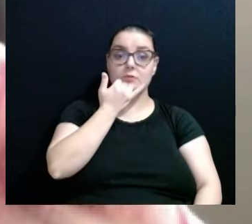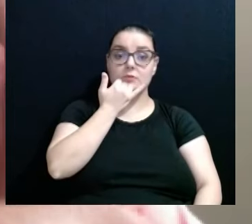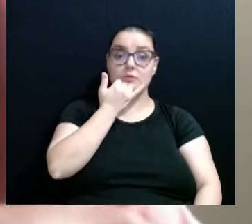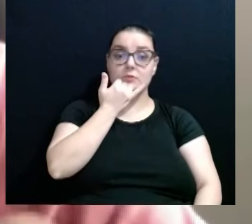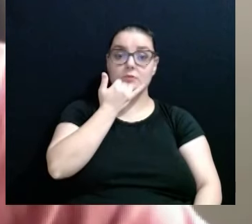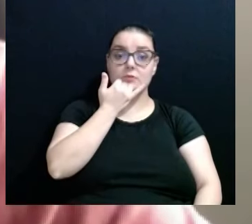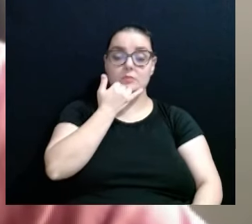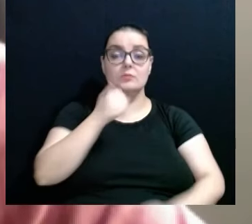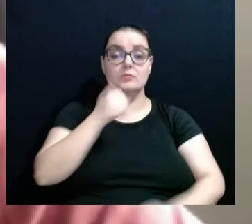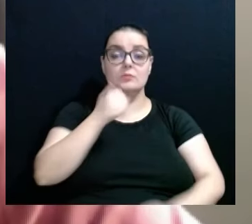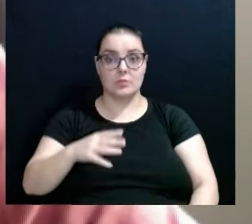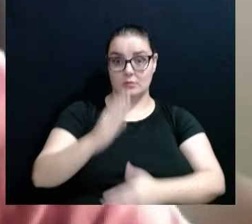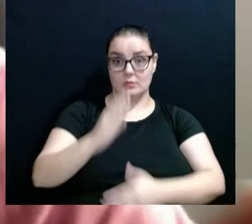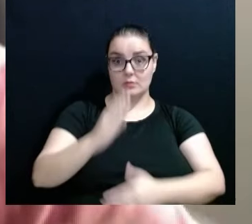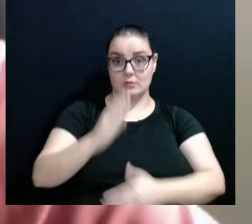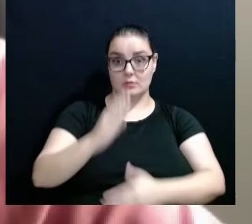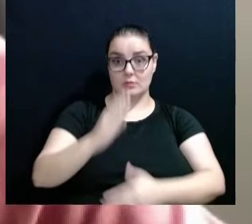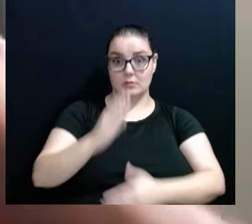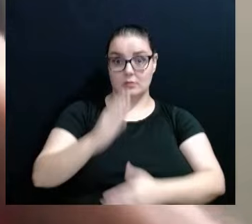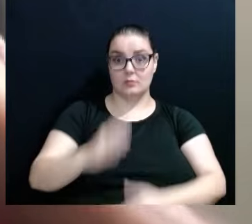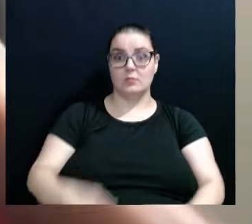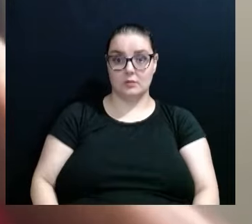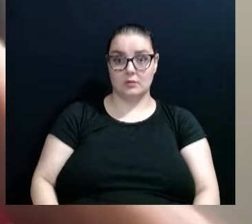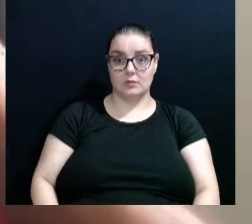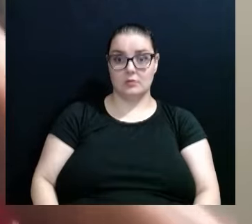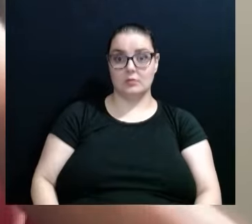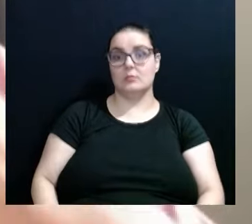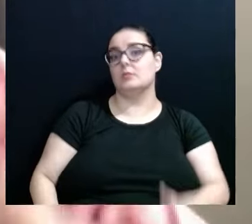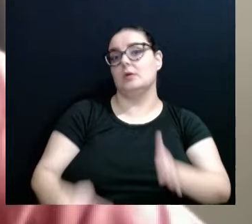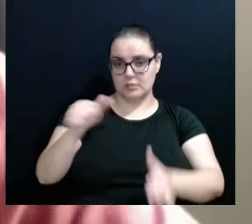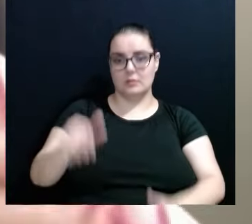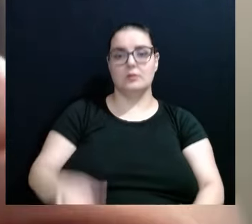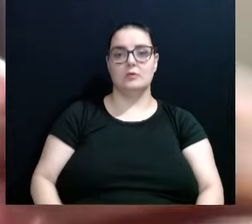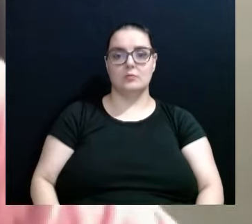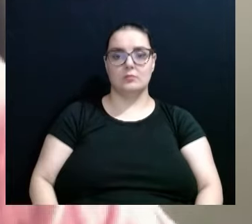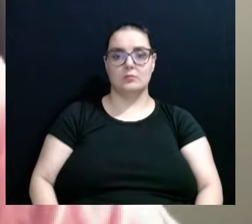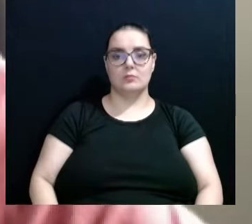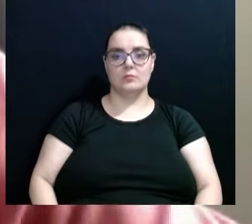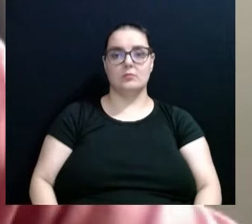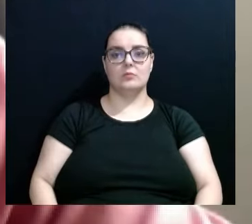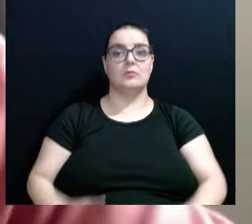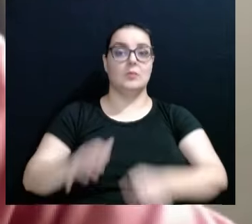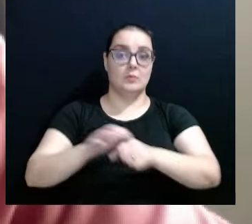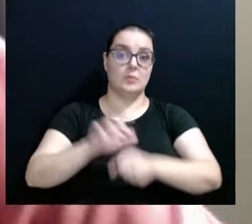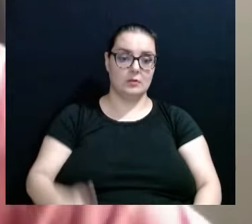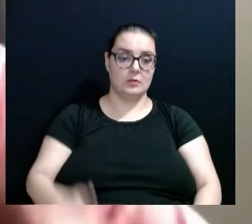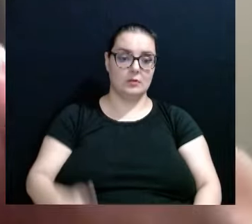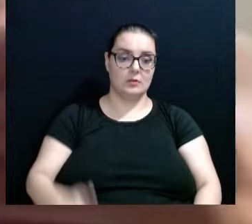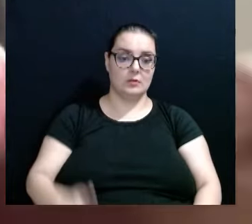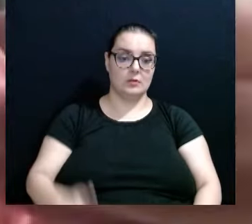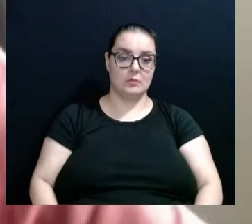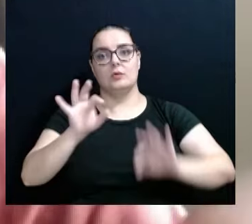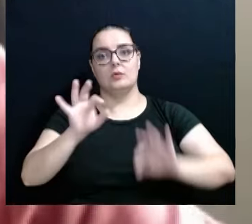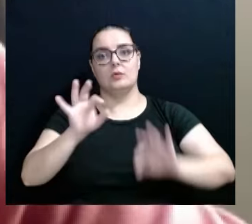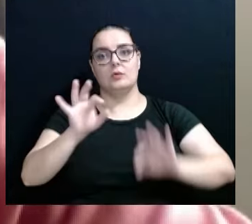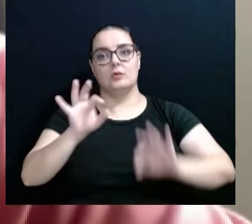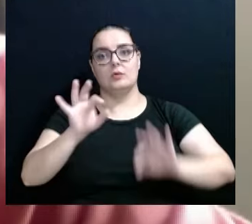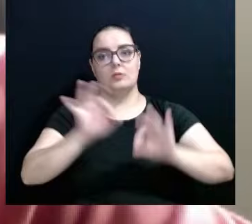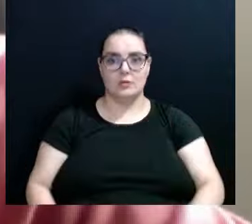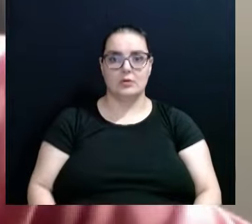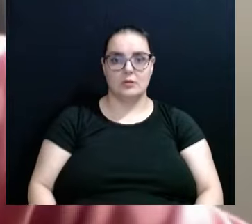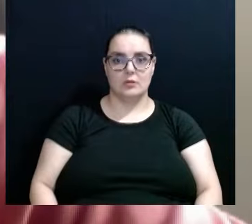em março, desculpa, para aprovar essa primeiríssima versão. E depois disso a gente